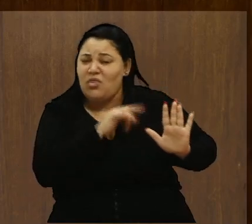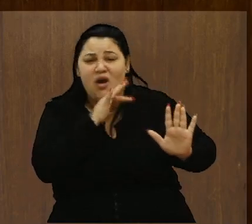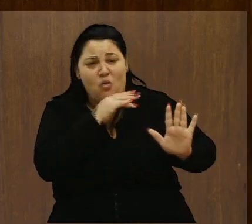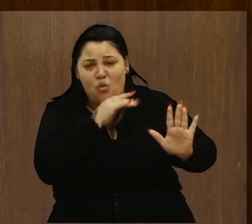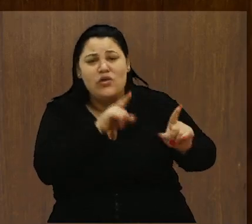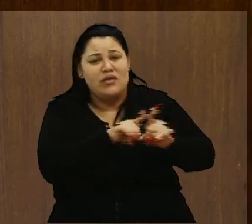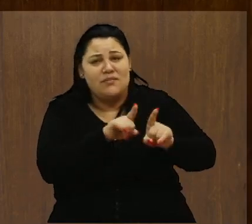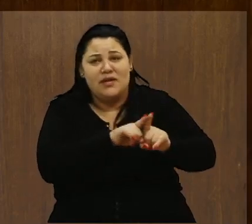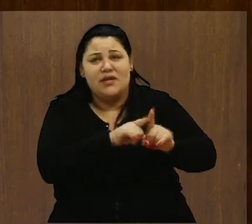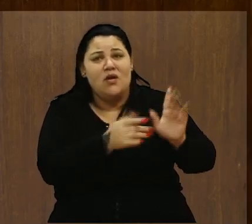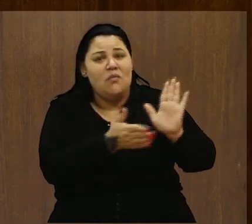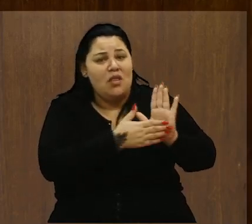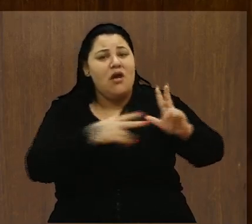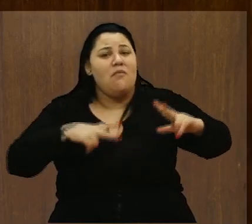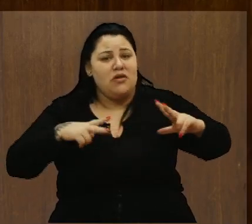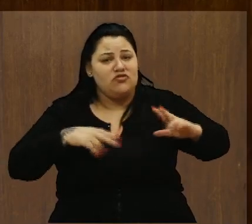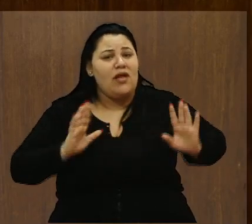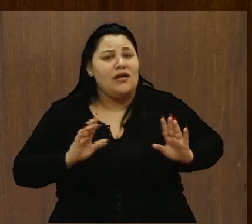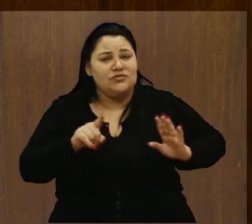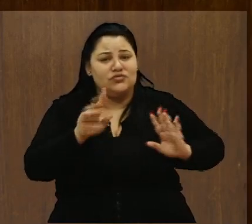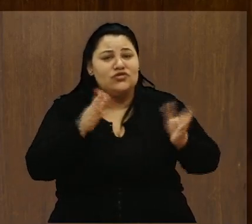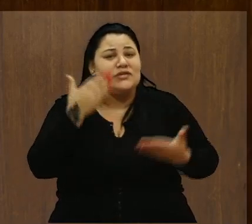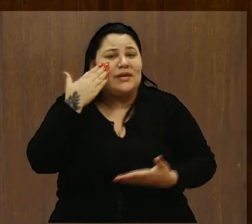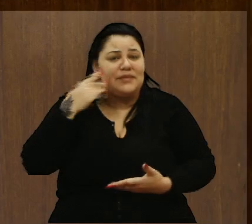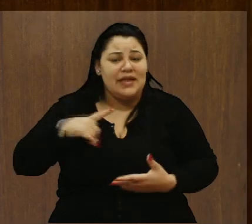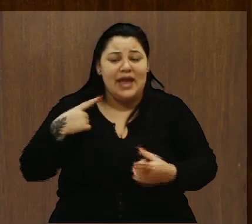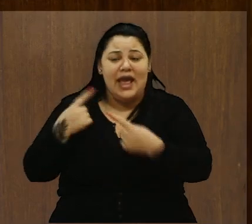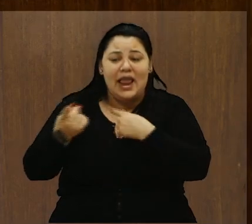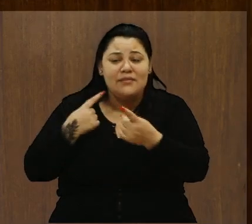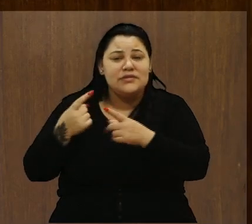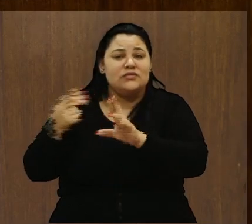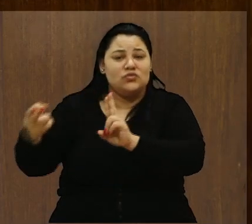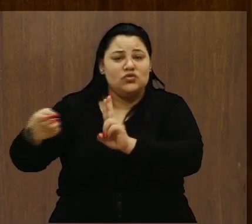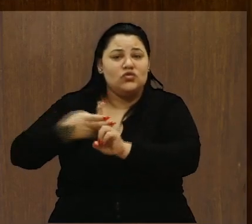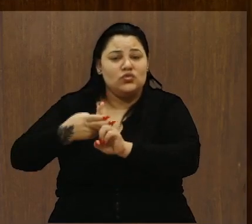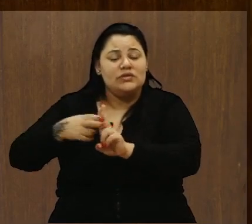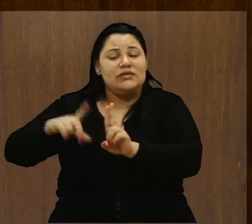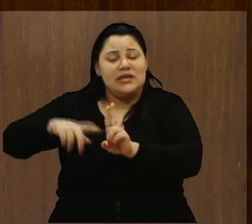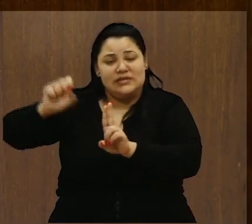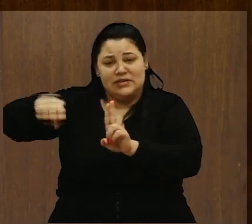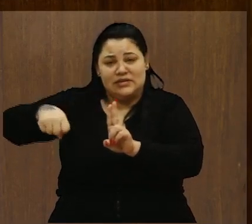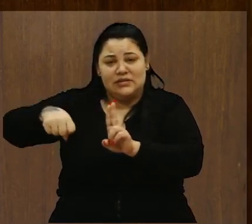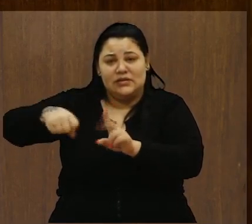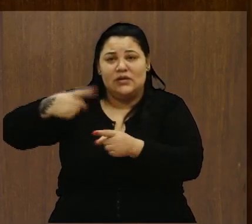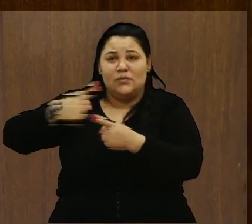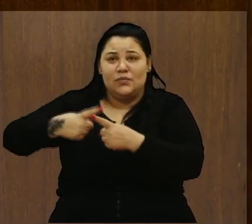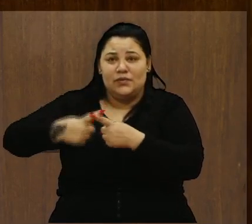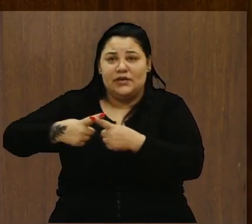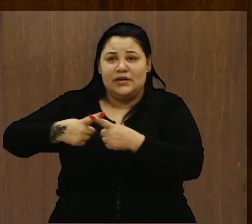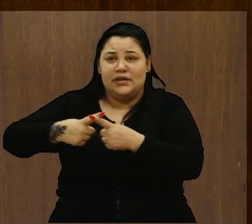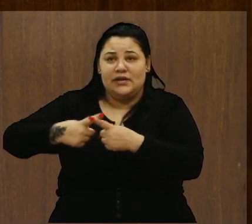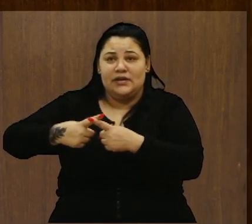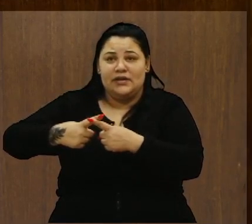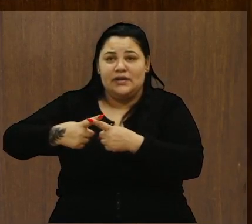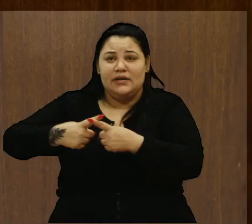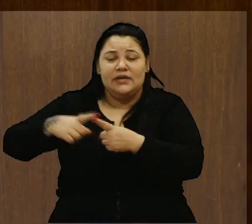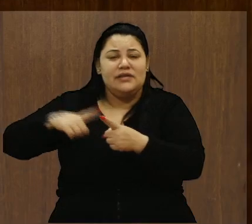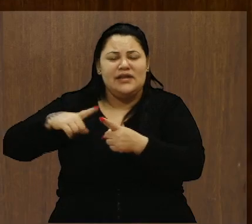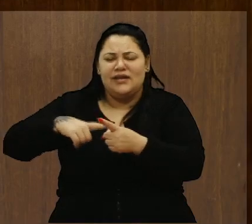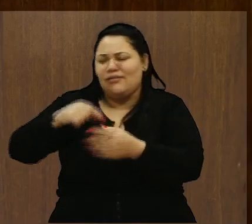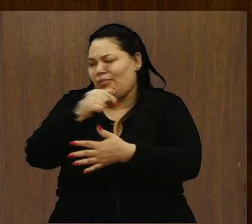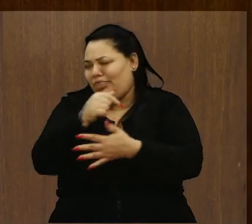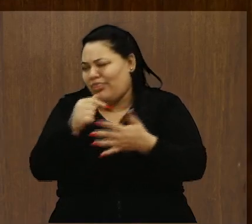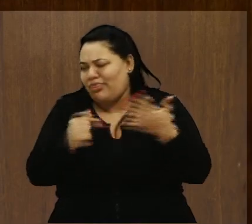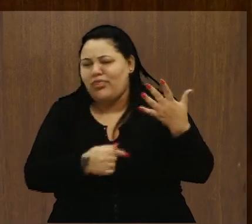difícil também no plano de saúde. O senhor sabe que a gente recebe reclamação do Sistema Único de Saúde, porque, bom, ele é criminalizado em parcela, bem tratou o senhor sobre